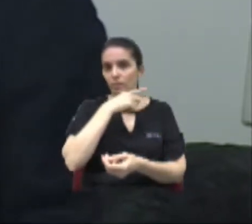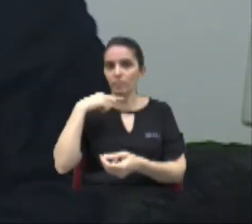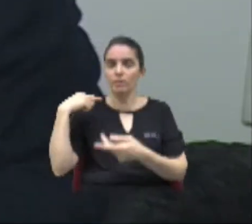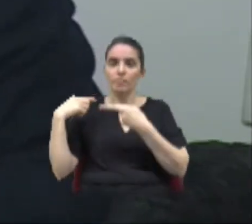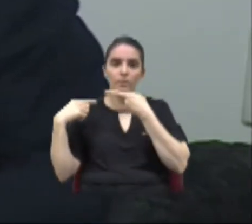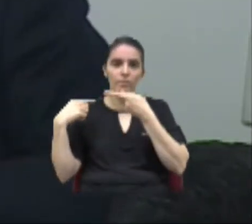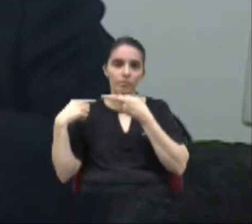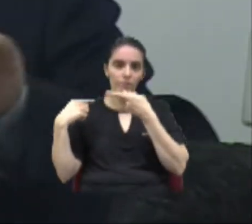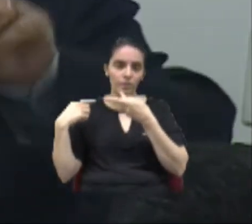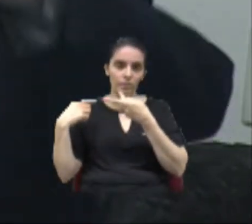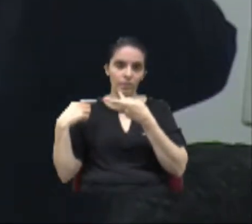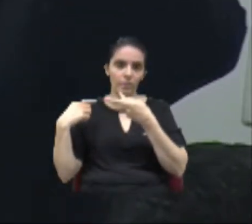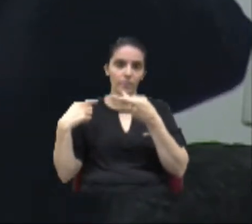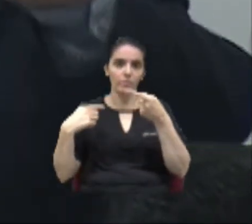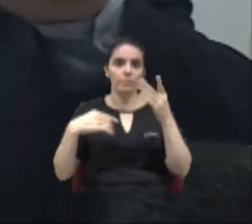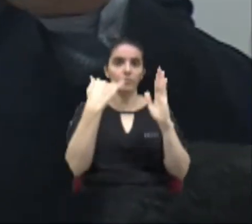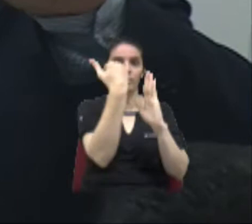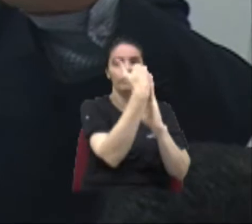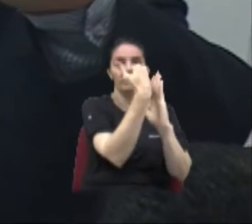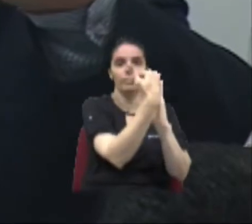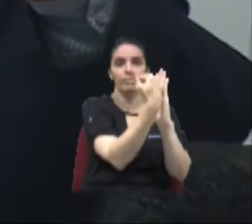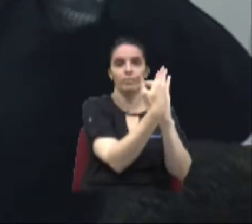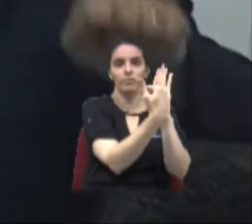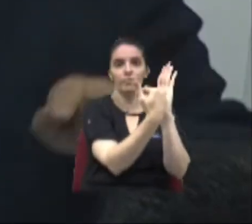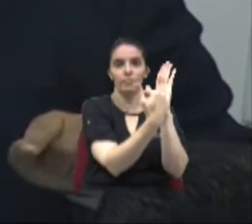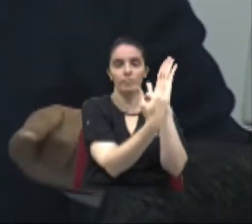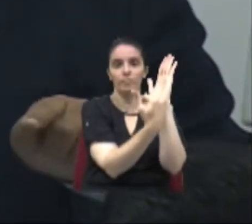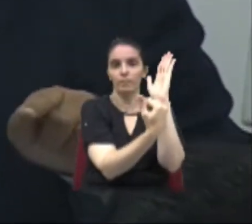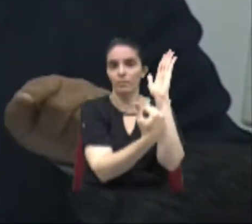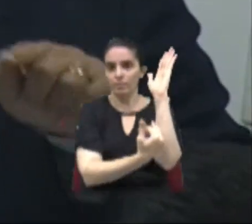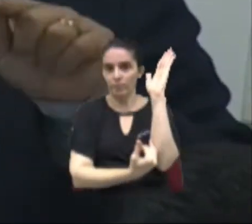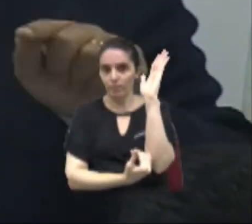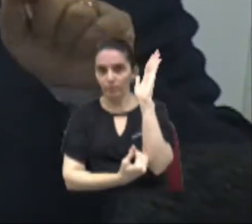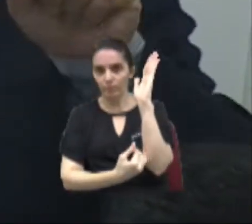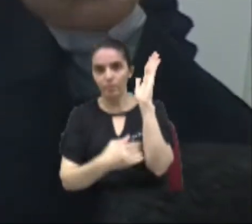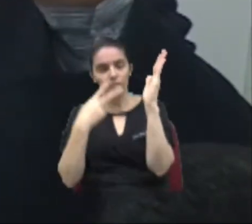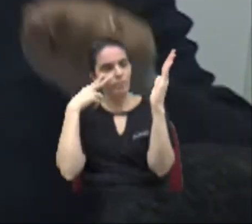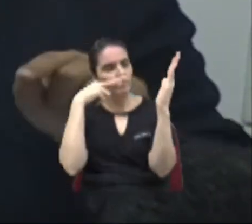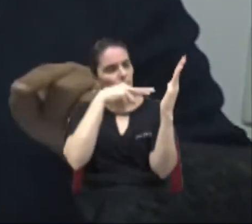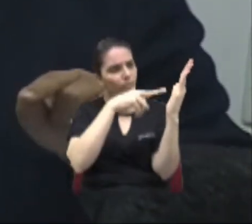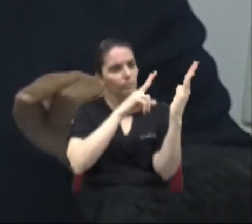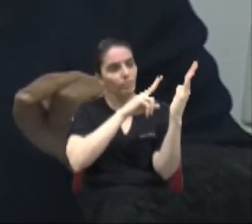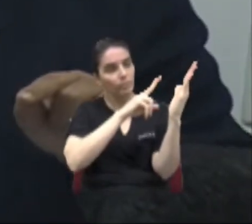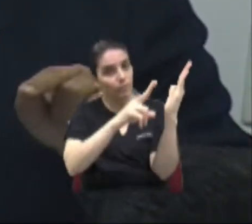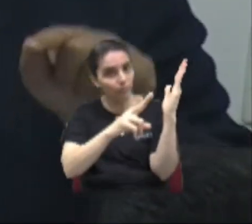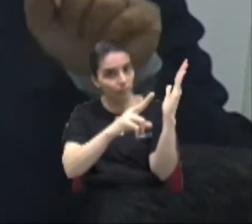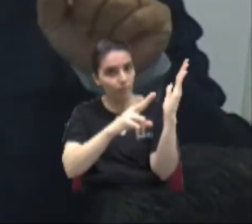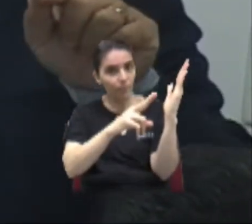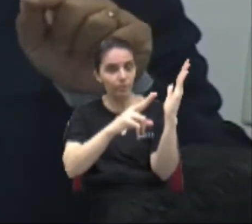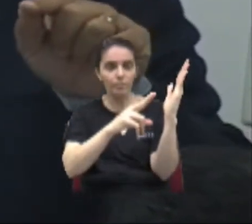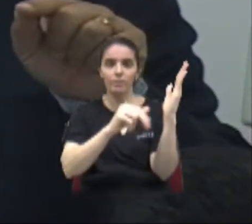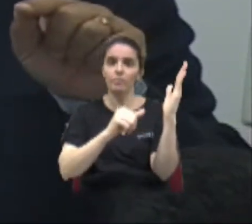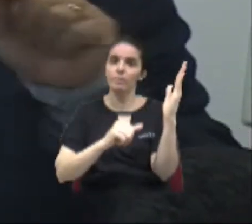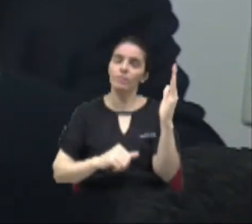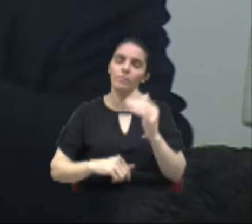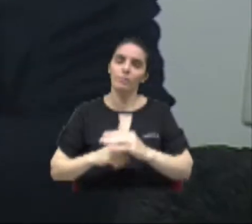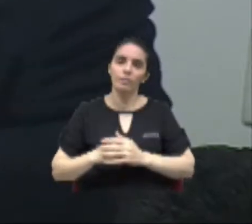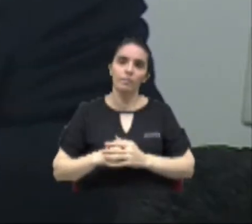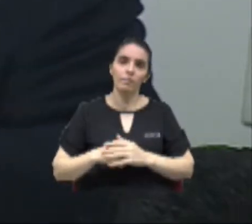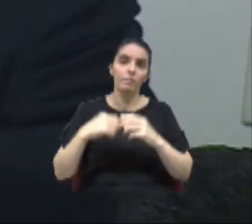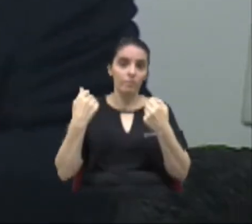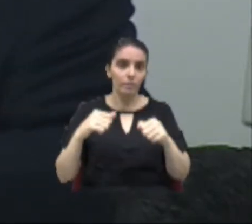Brasil, a partir de amanhã nós vamos colocar na internet tudo, todas as informações.